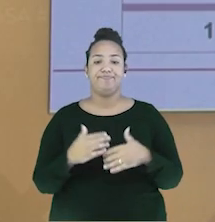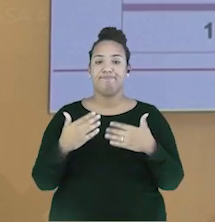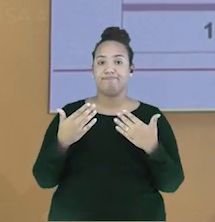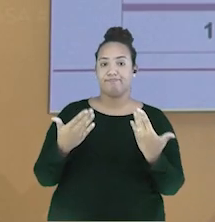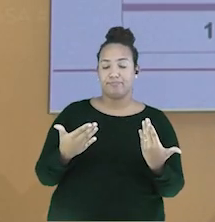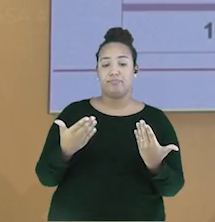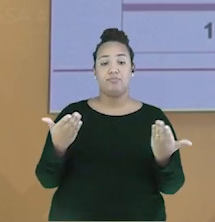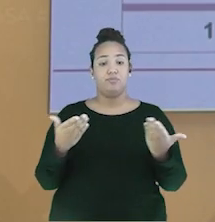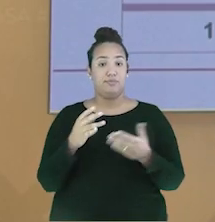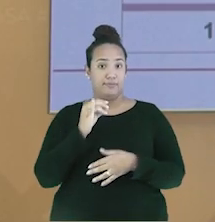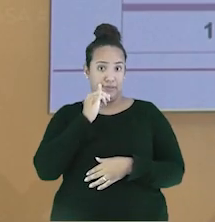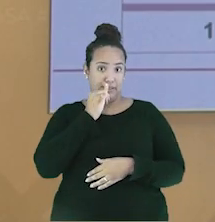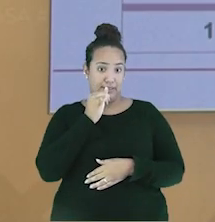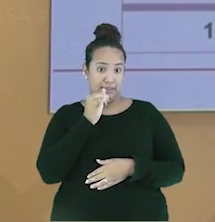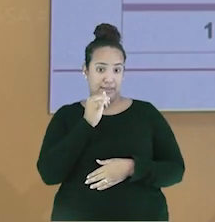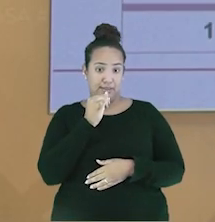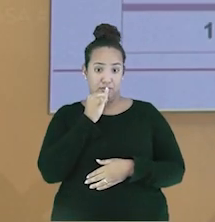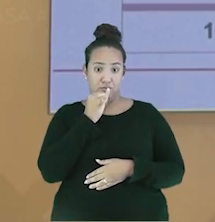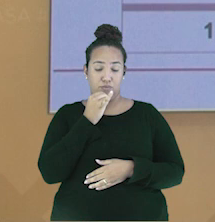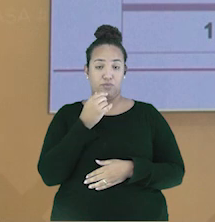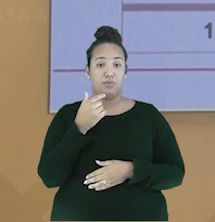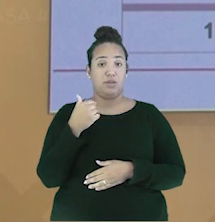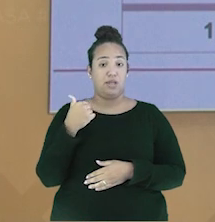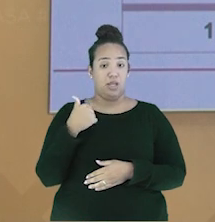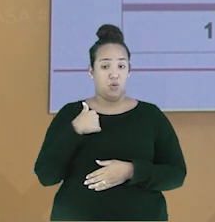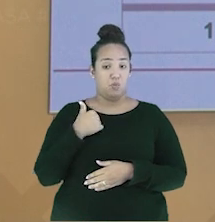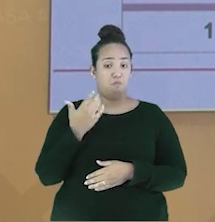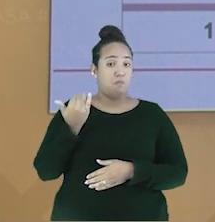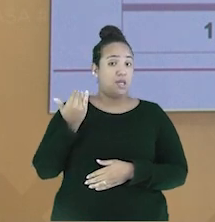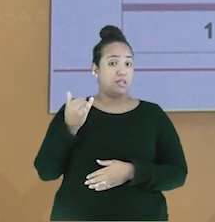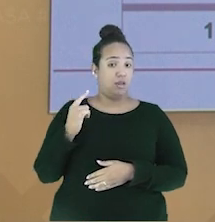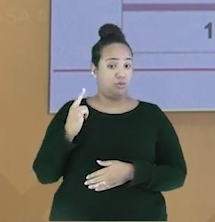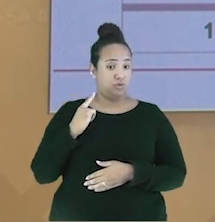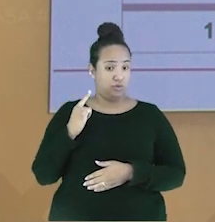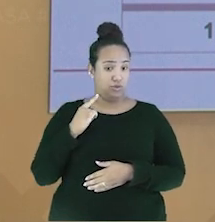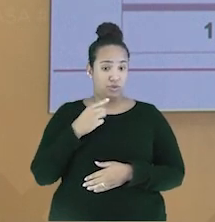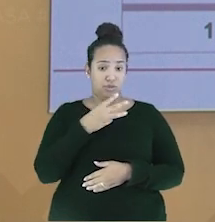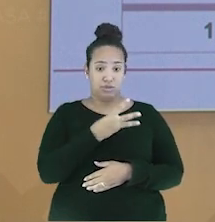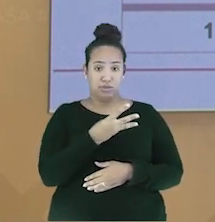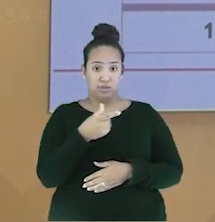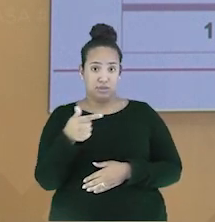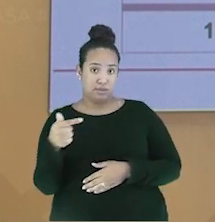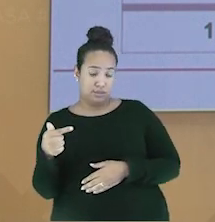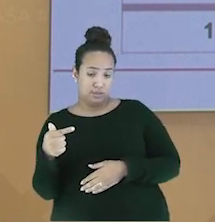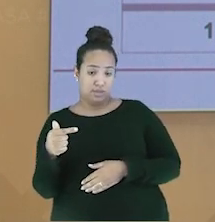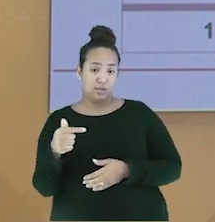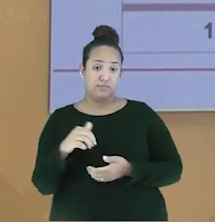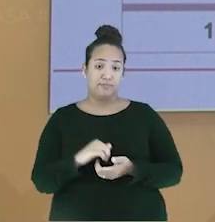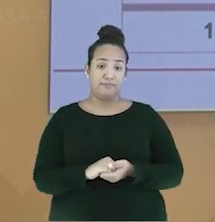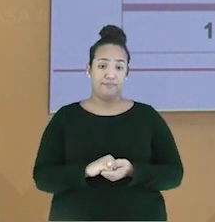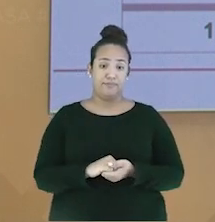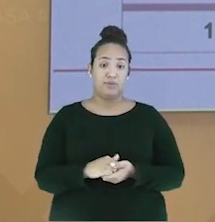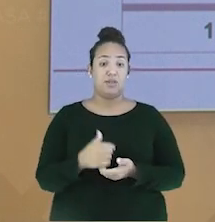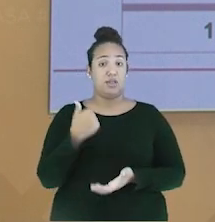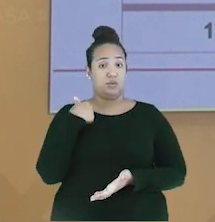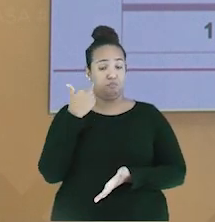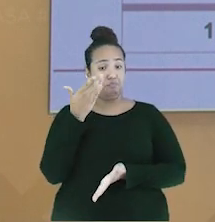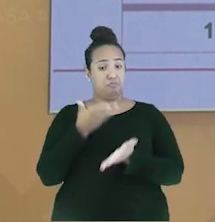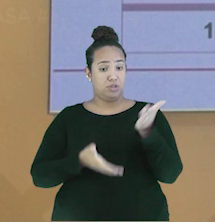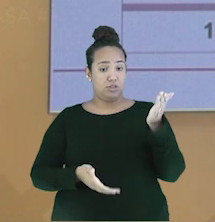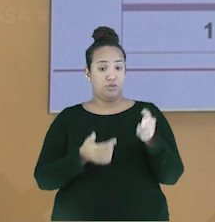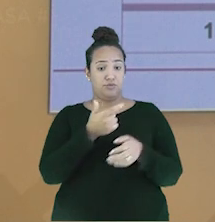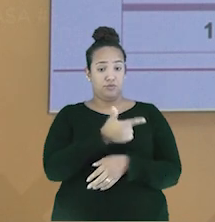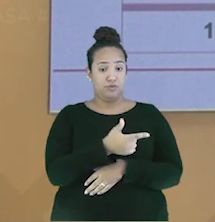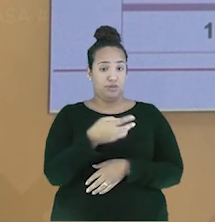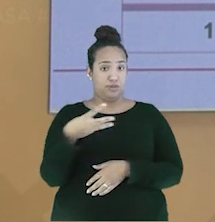gude, subtraímos do que eu tinha, ou seja, 37 bolinhas, o que eu perdi,